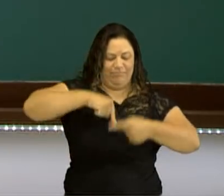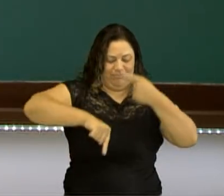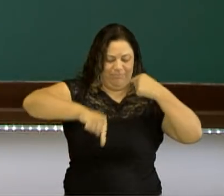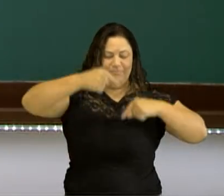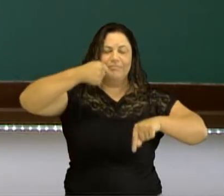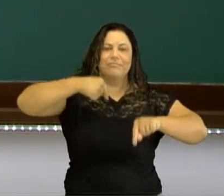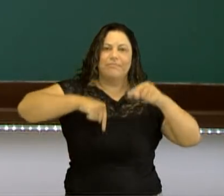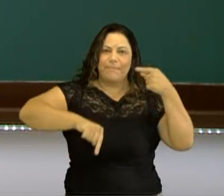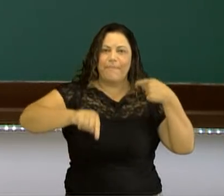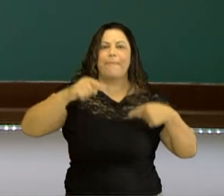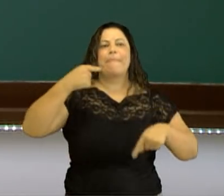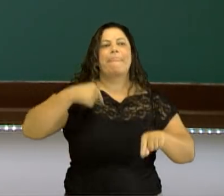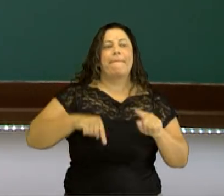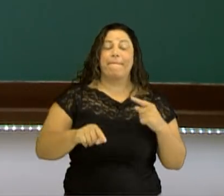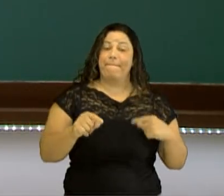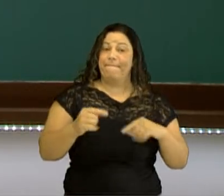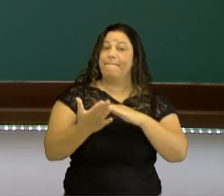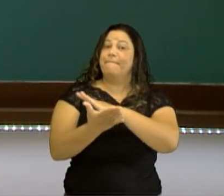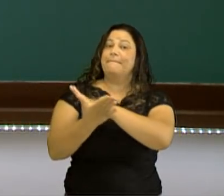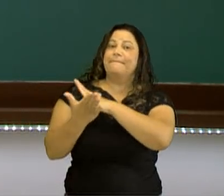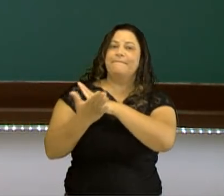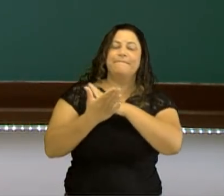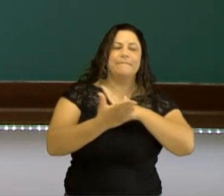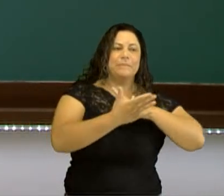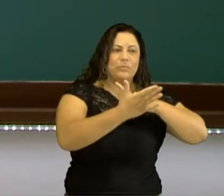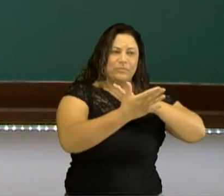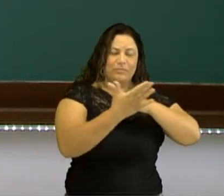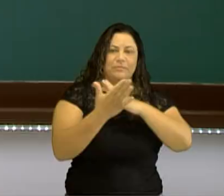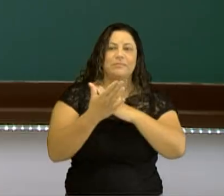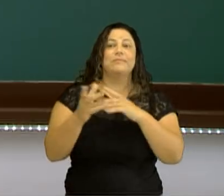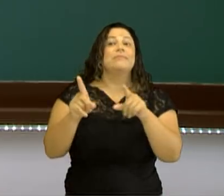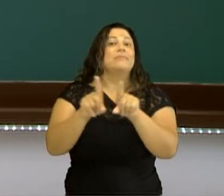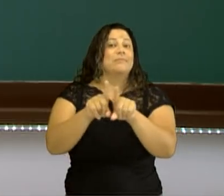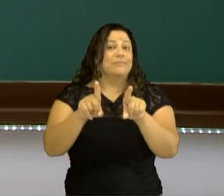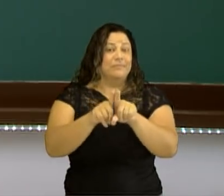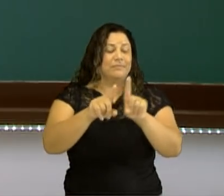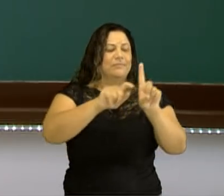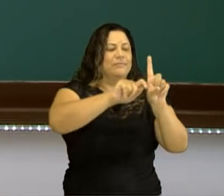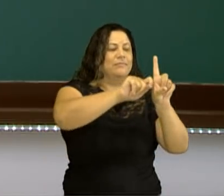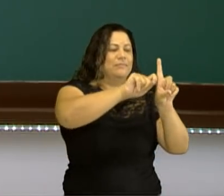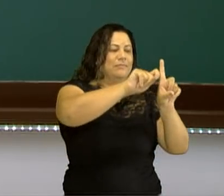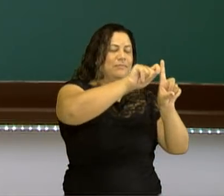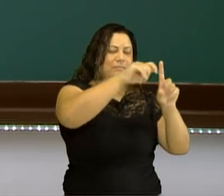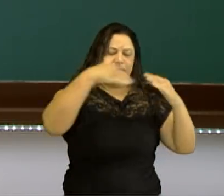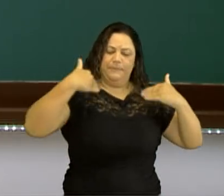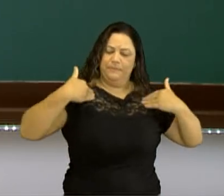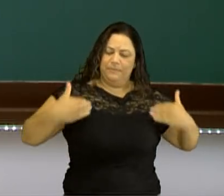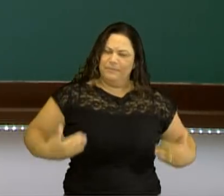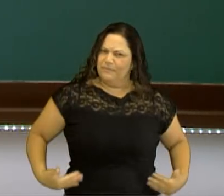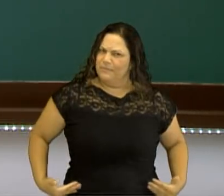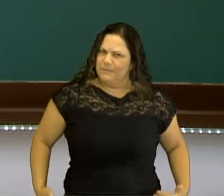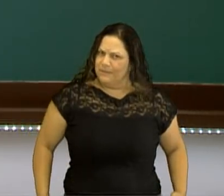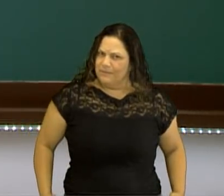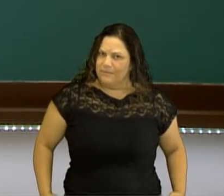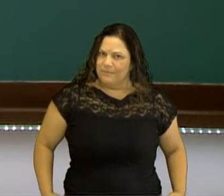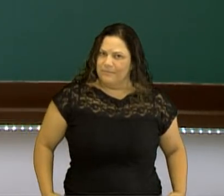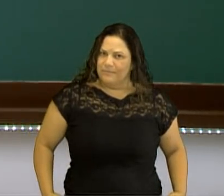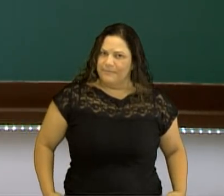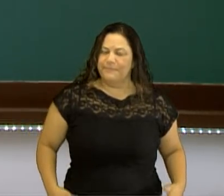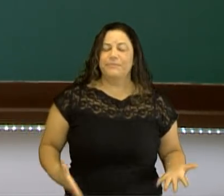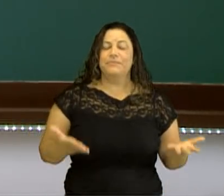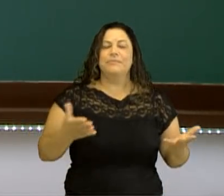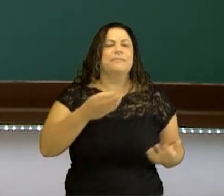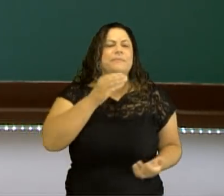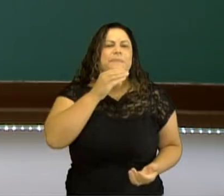que eles auxiliam na manutenção da temperatura corporal. De que forma?